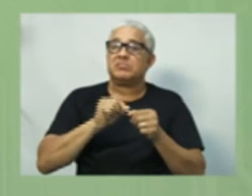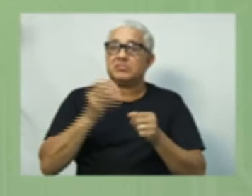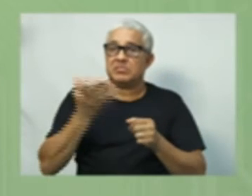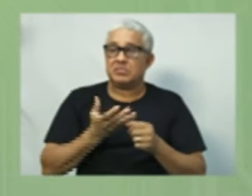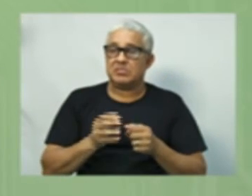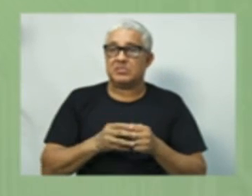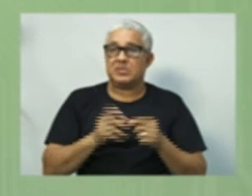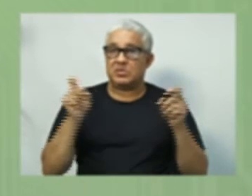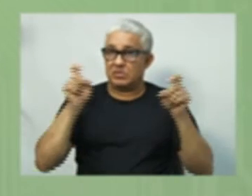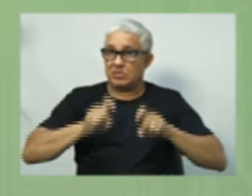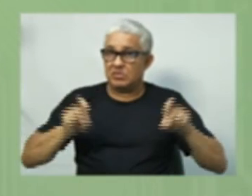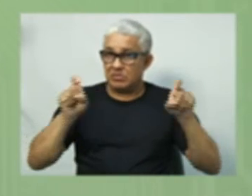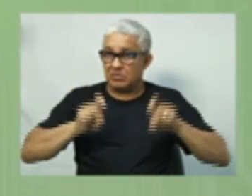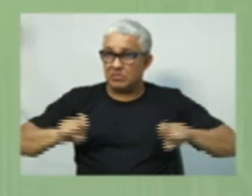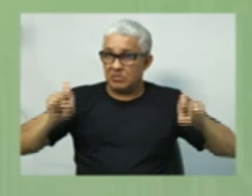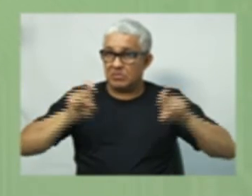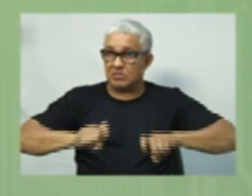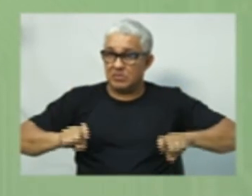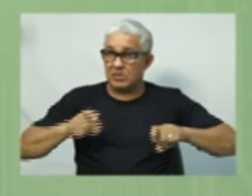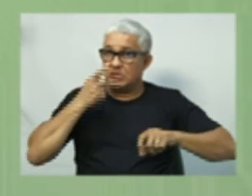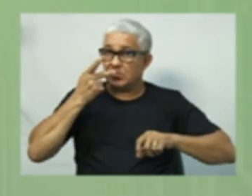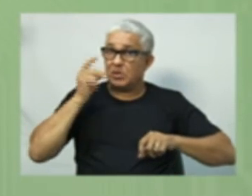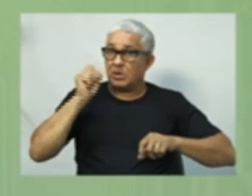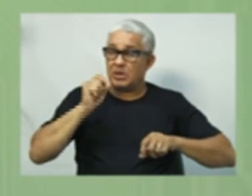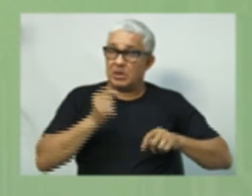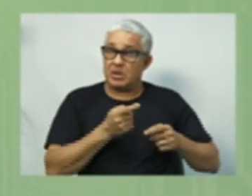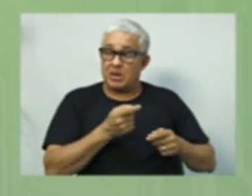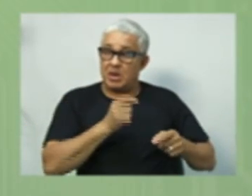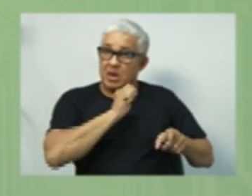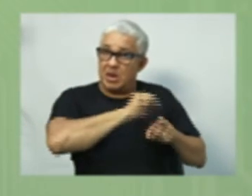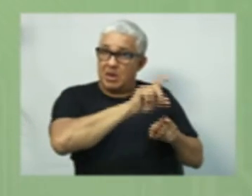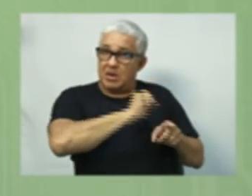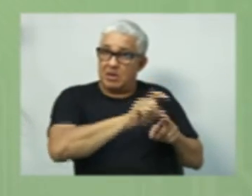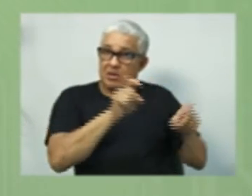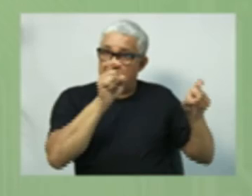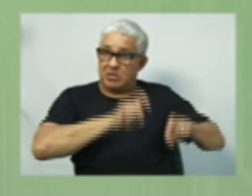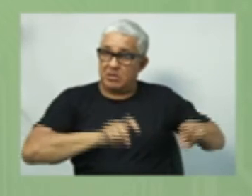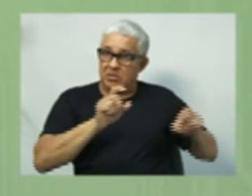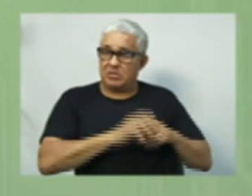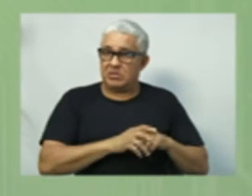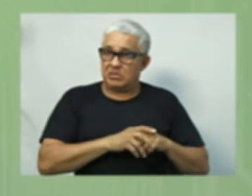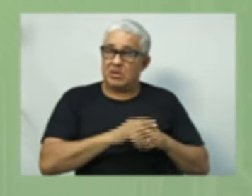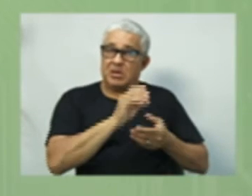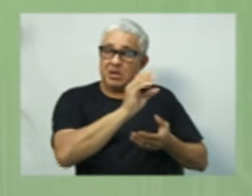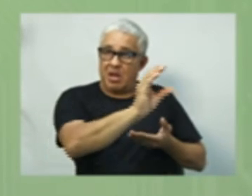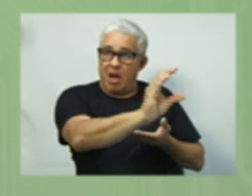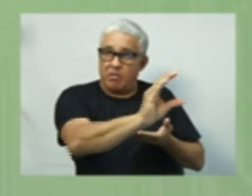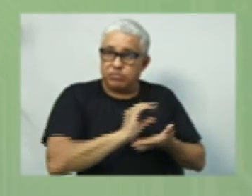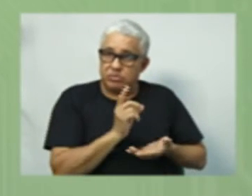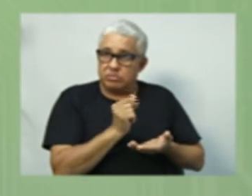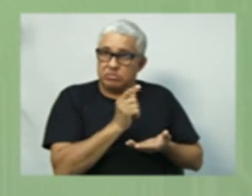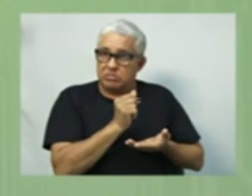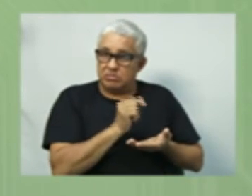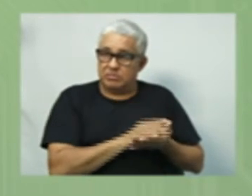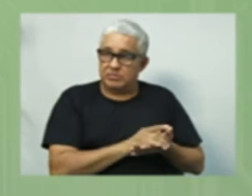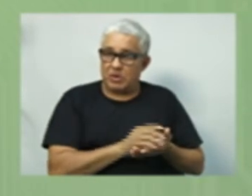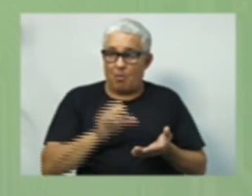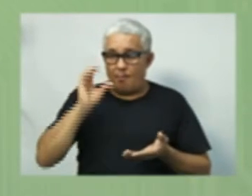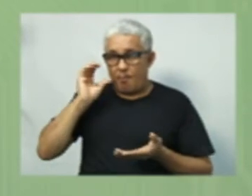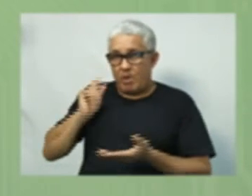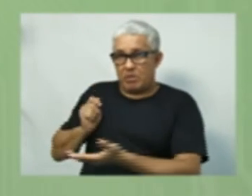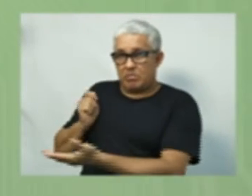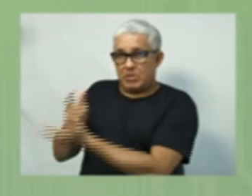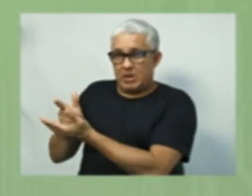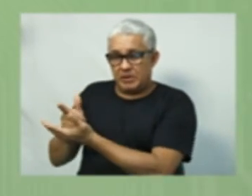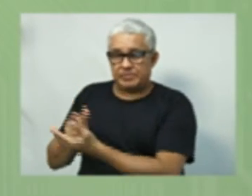repassar os computadores, mas falar que alugou, né? E arrecadar o dinheiro que na verdade é uma venda. Então você falar que